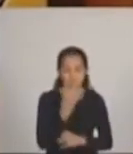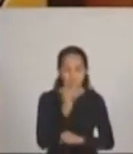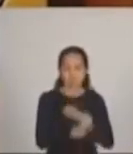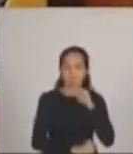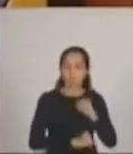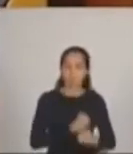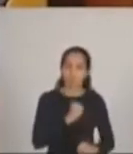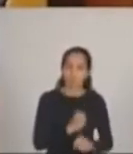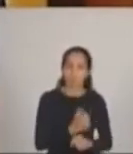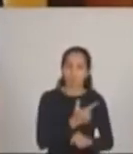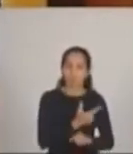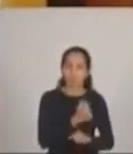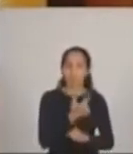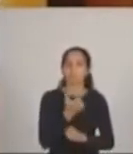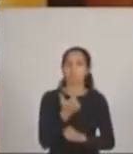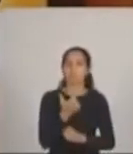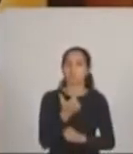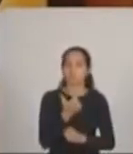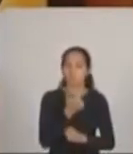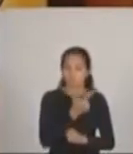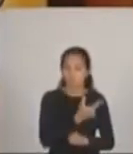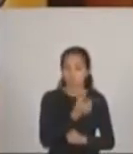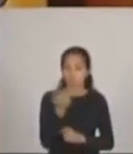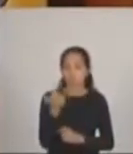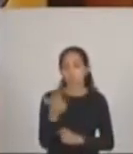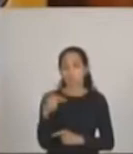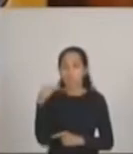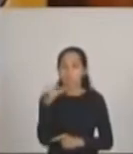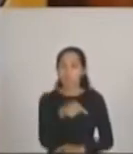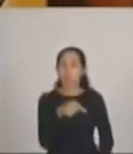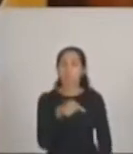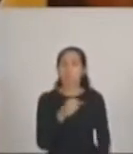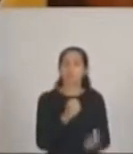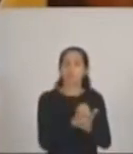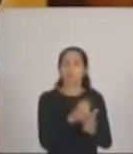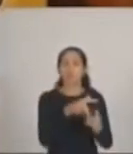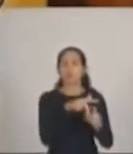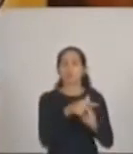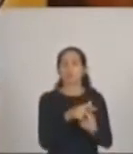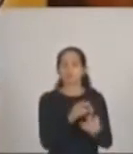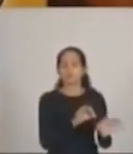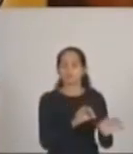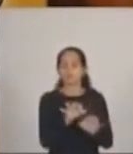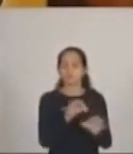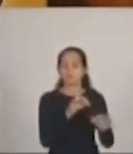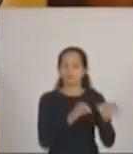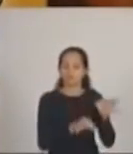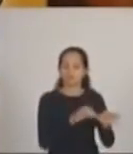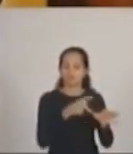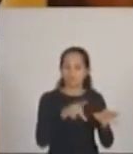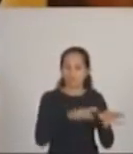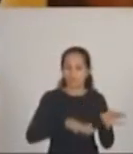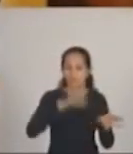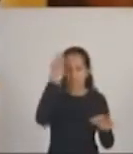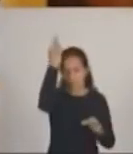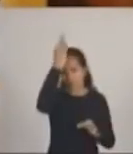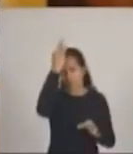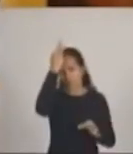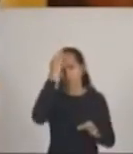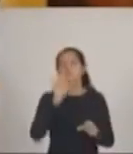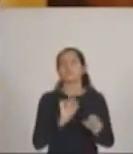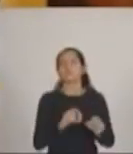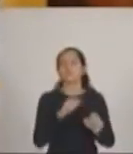esse projeto é o projeto que regula a organização judiciária no âmbito do Estado do Espírito Santo.